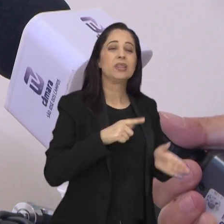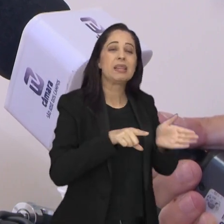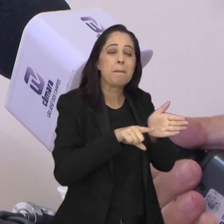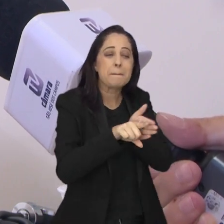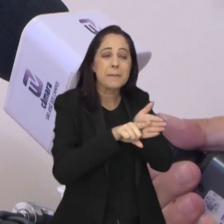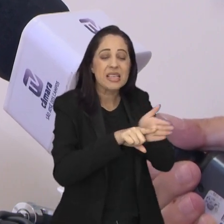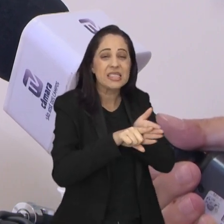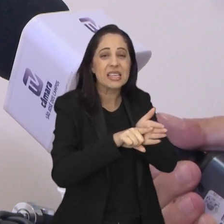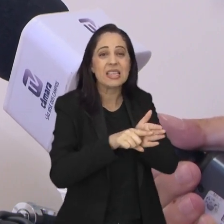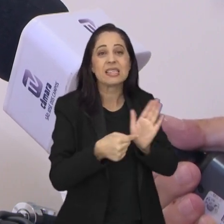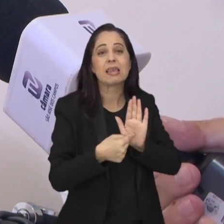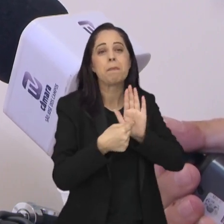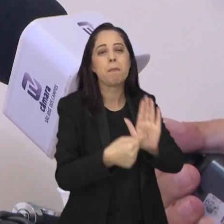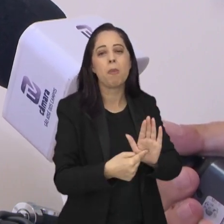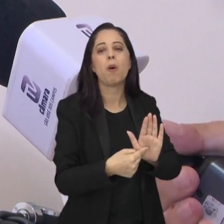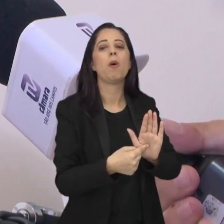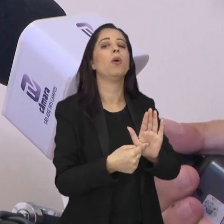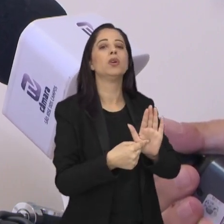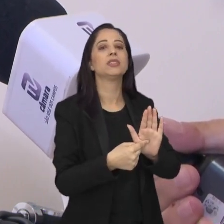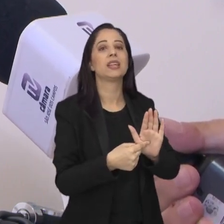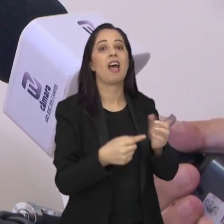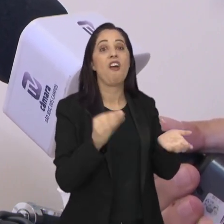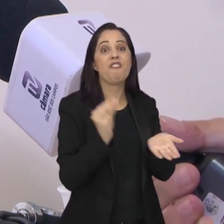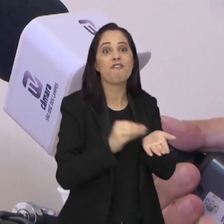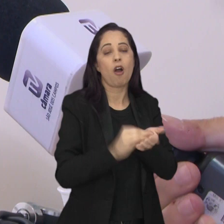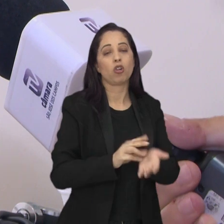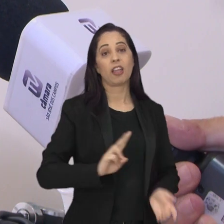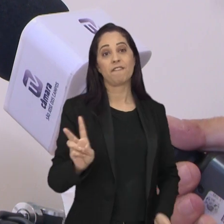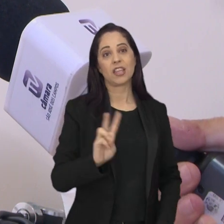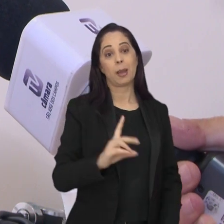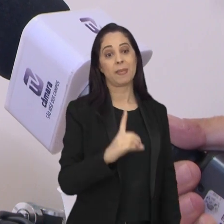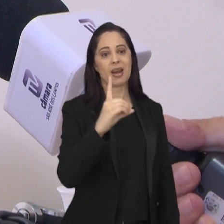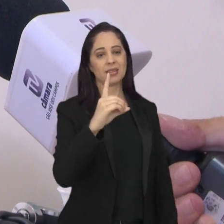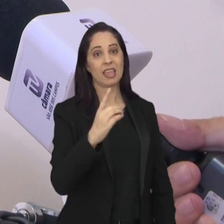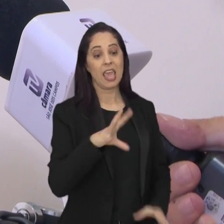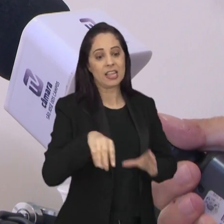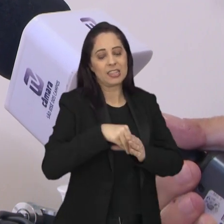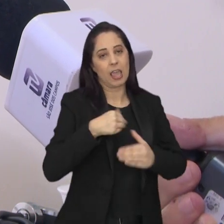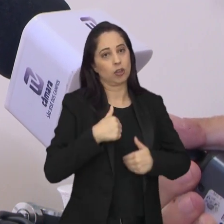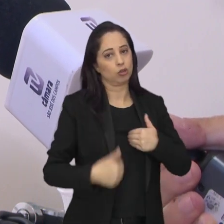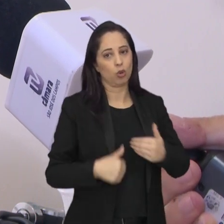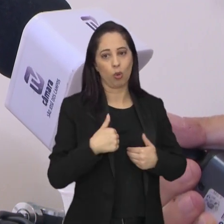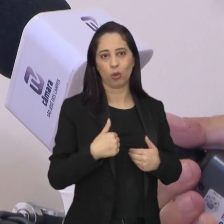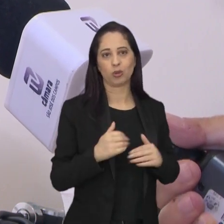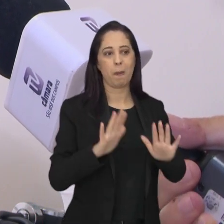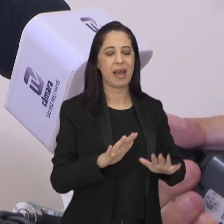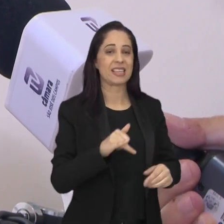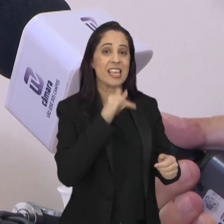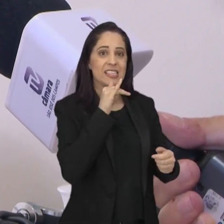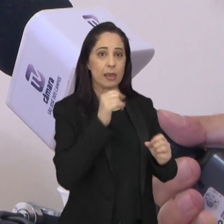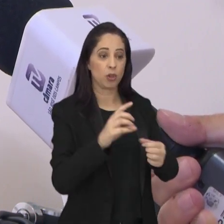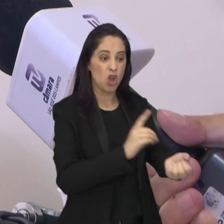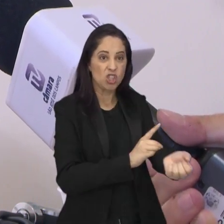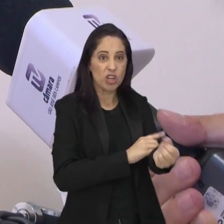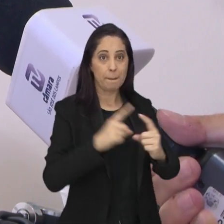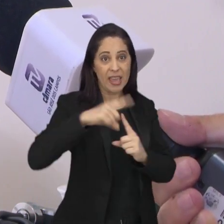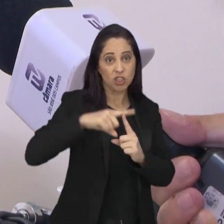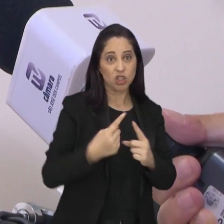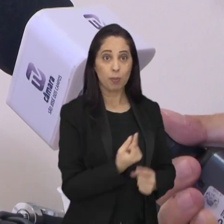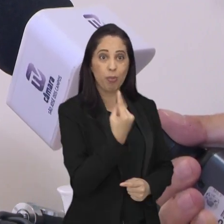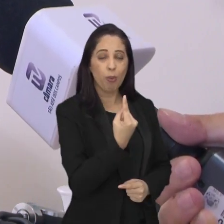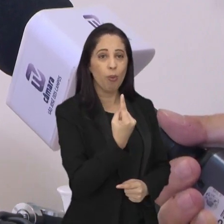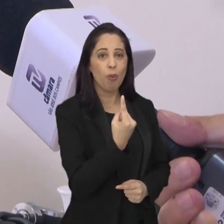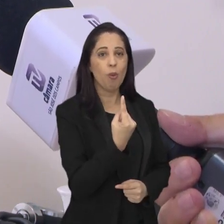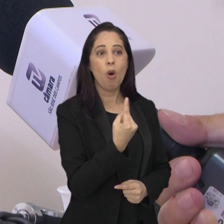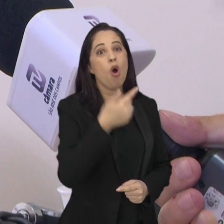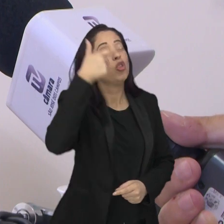alguns estudos falando que poderia ter alguma relação com a vitamina D, mas a gente não tem realmente recomendações para dizer, isso vai